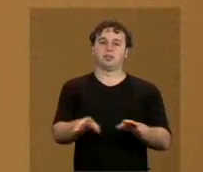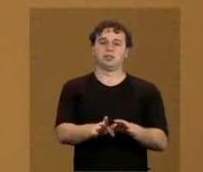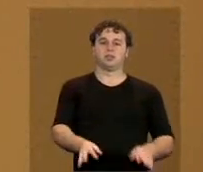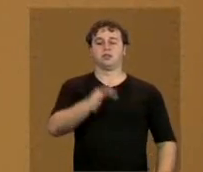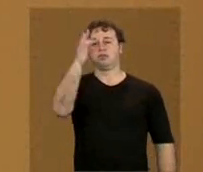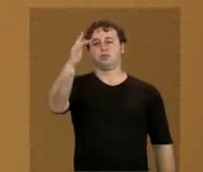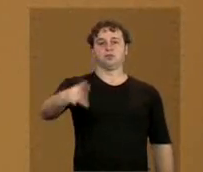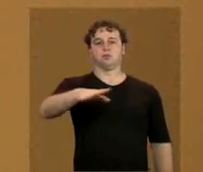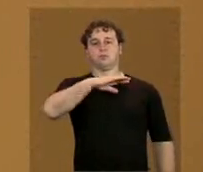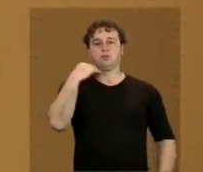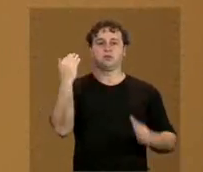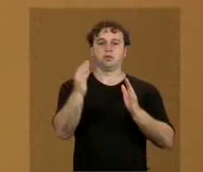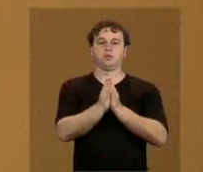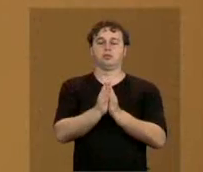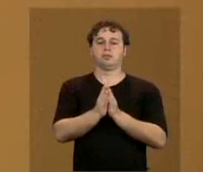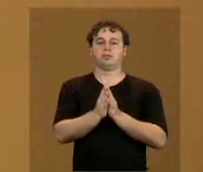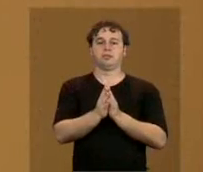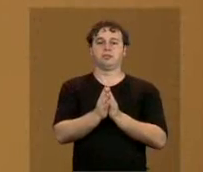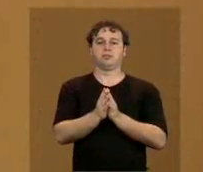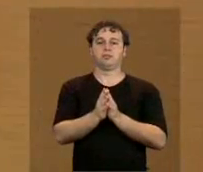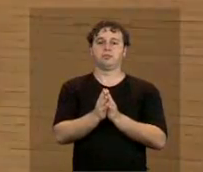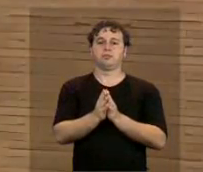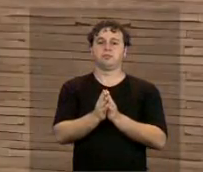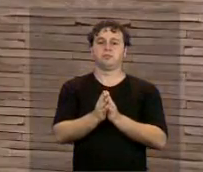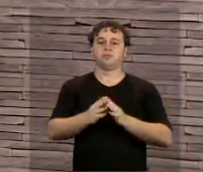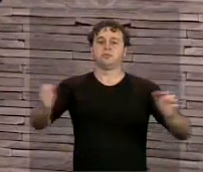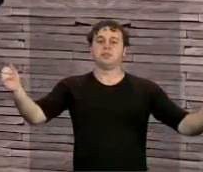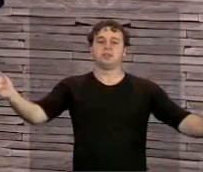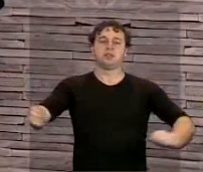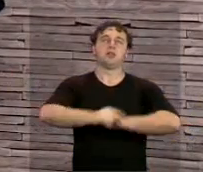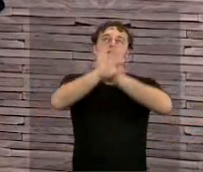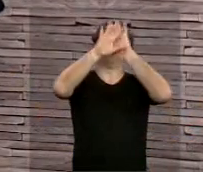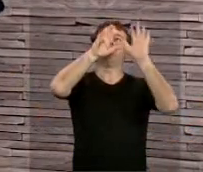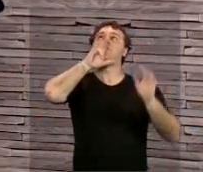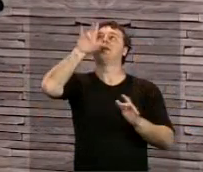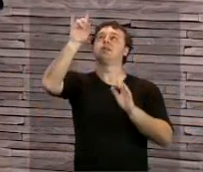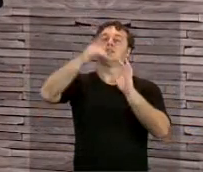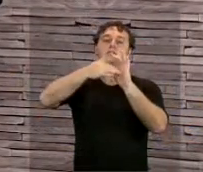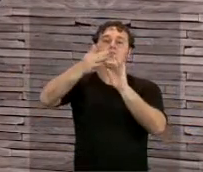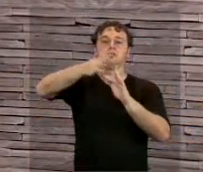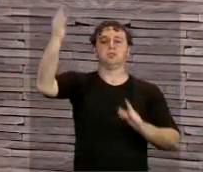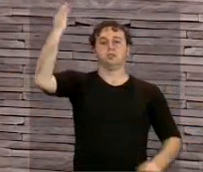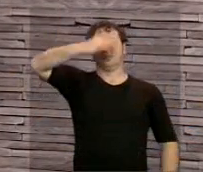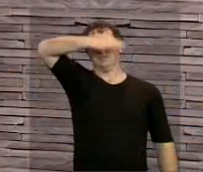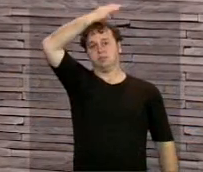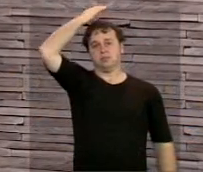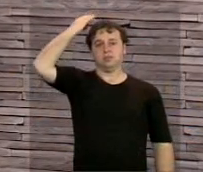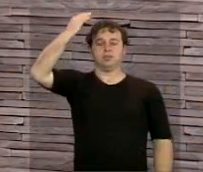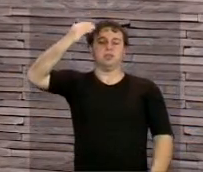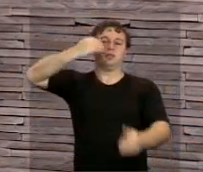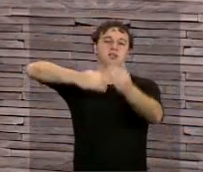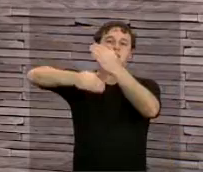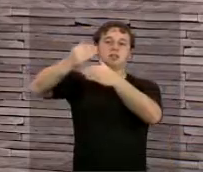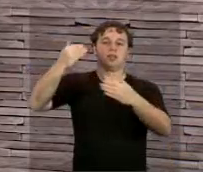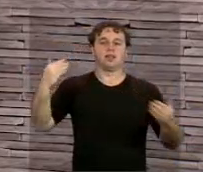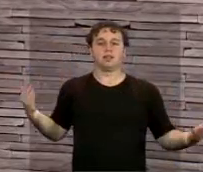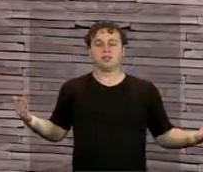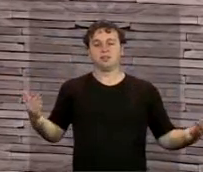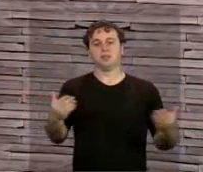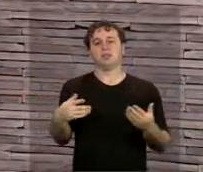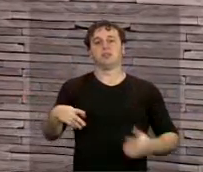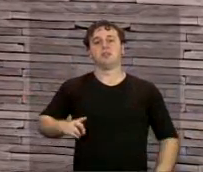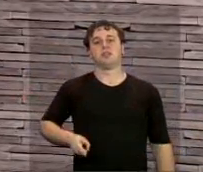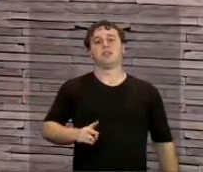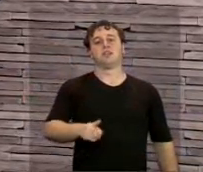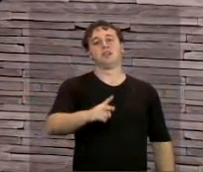pecadores, agora e na hora de nossa morte. Amém. Glória ao Pai, ao Filho e ao Espírito Santo. Como